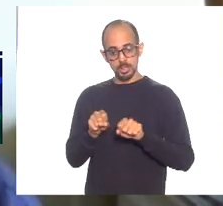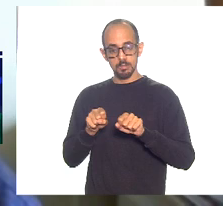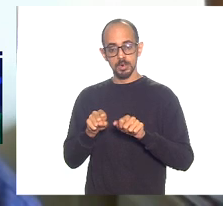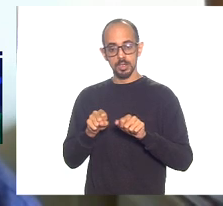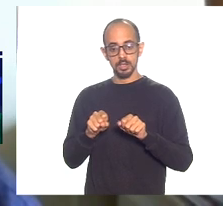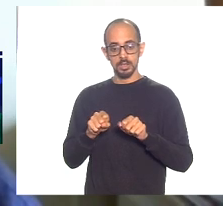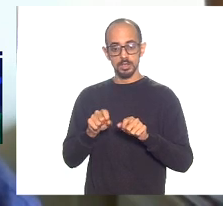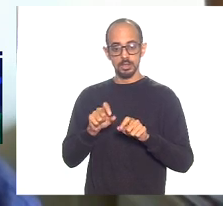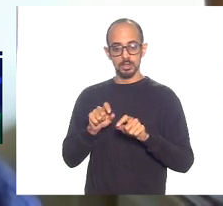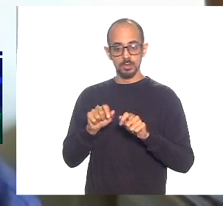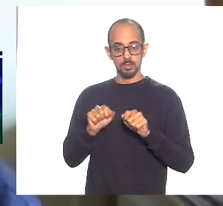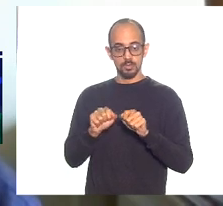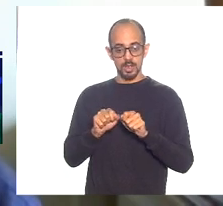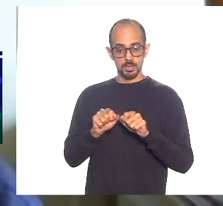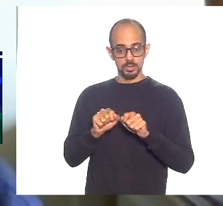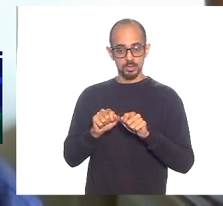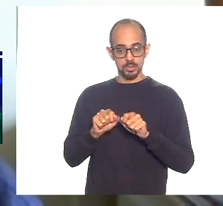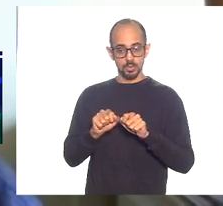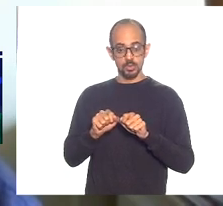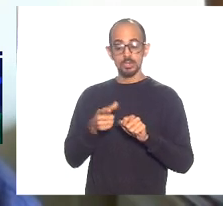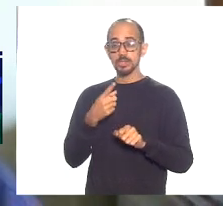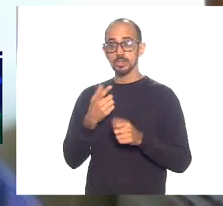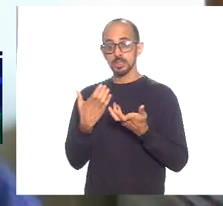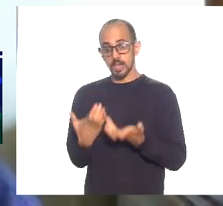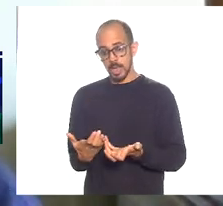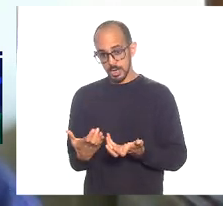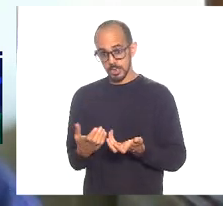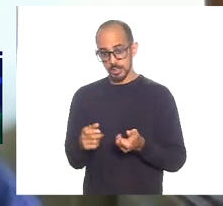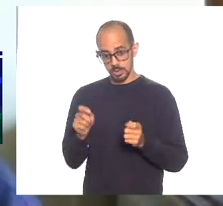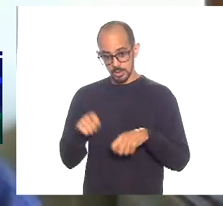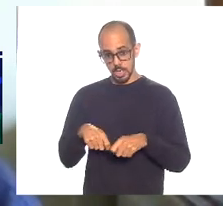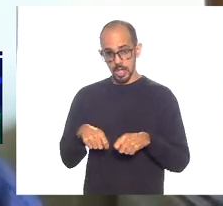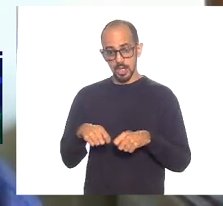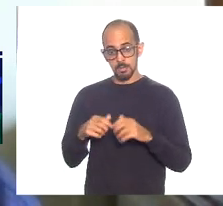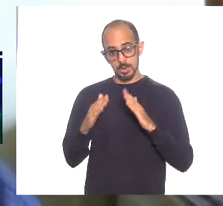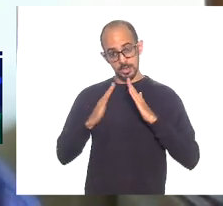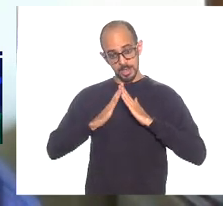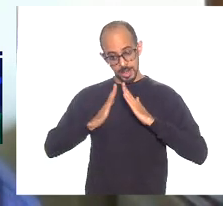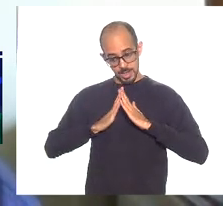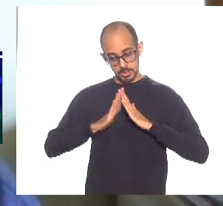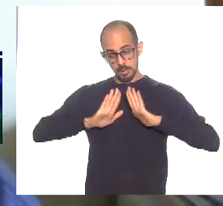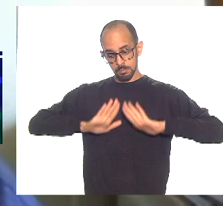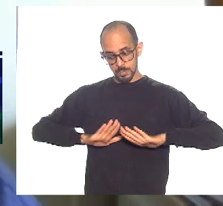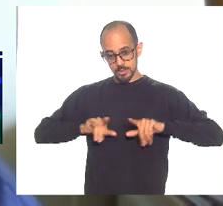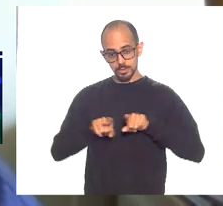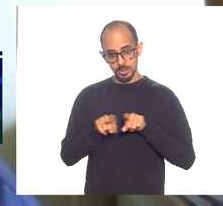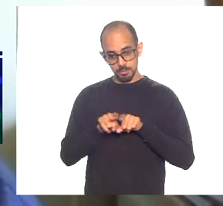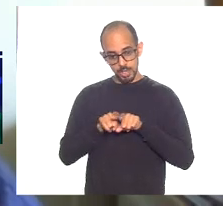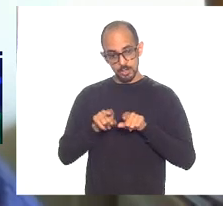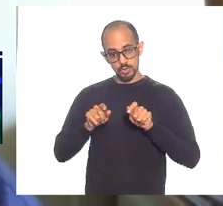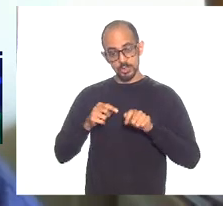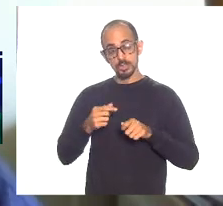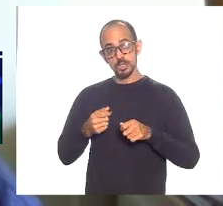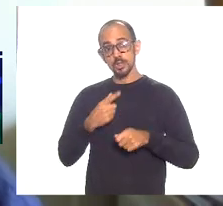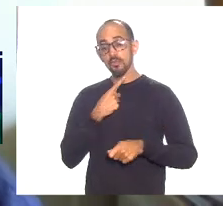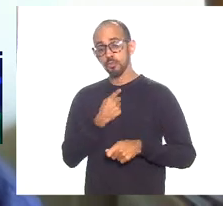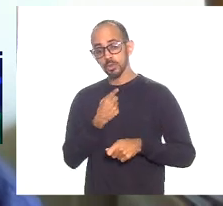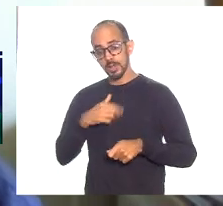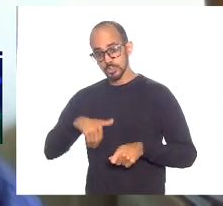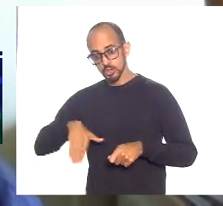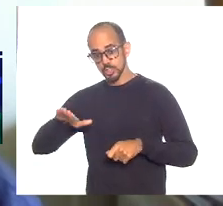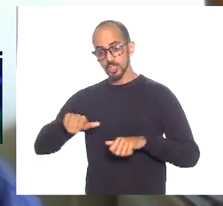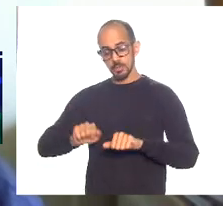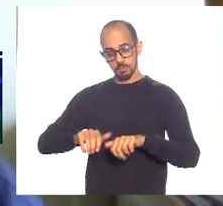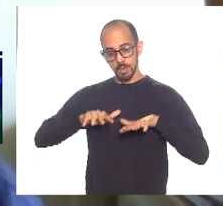deixa que aqueles que desejem tá valendo de casa para aqueles que estão à vontade de